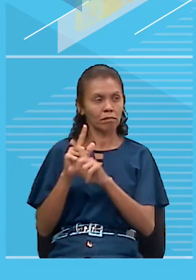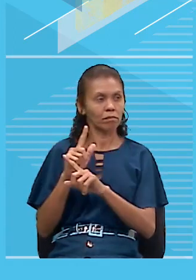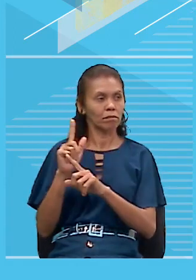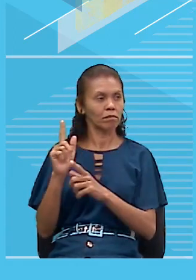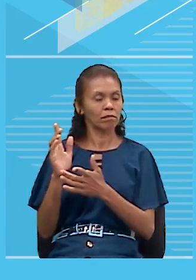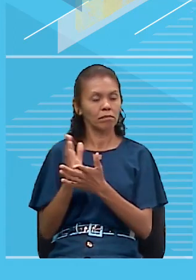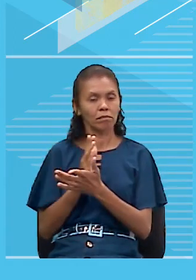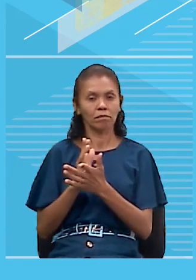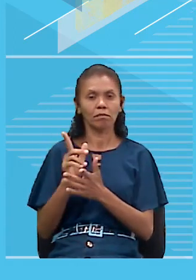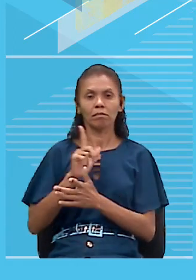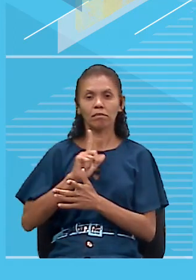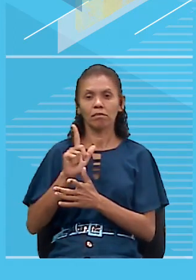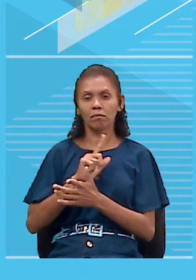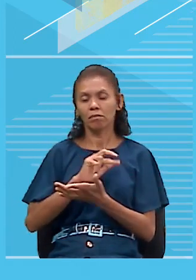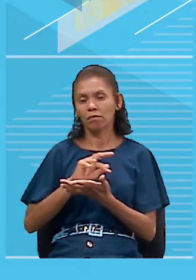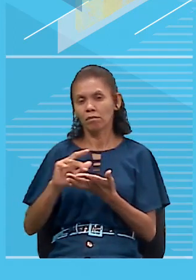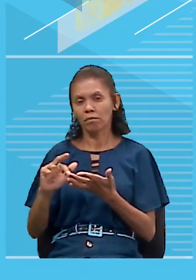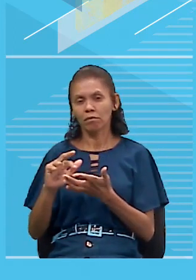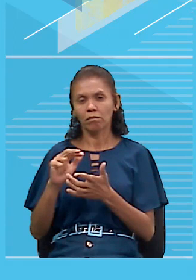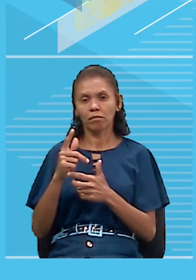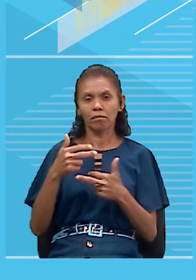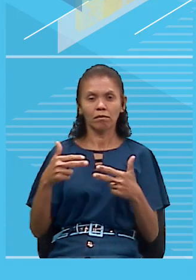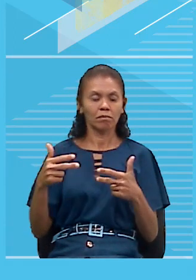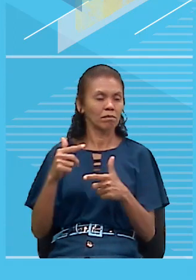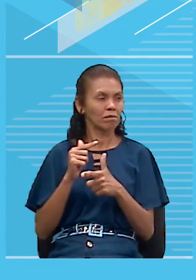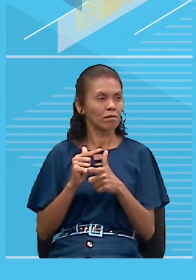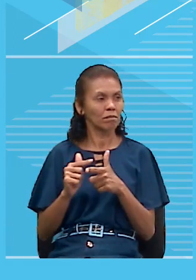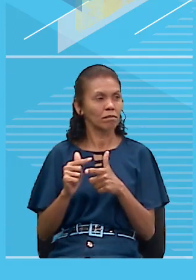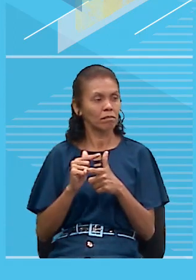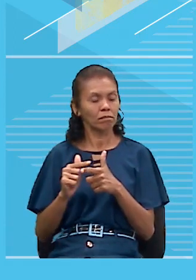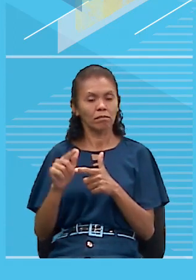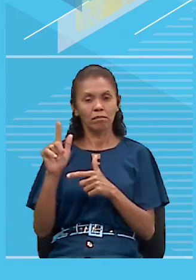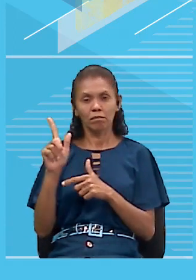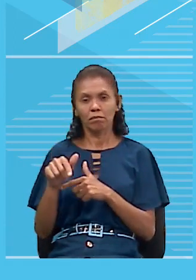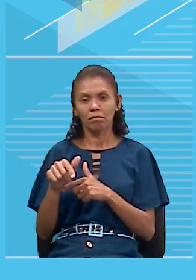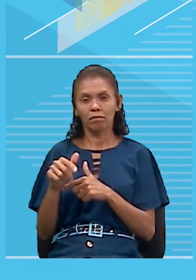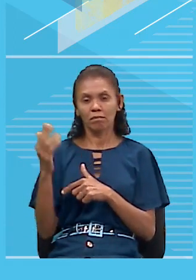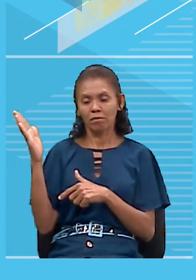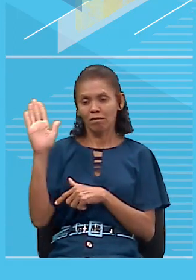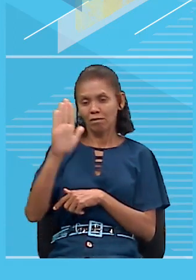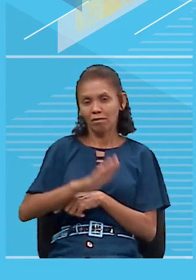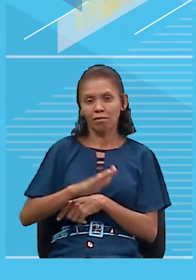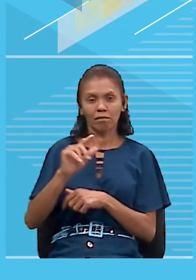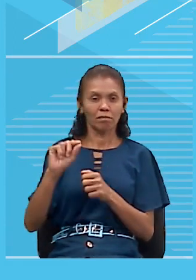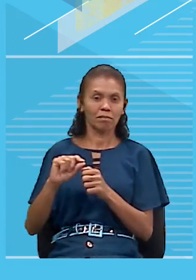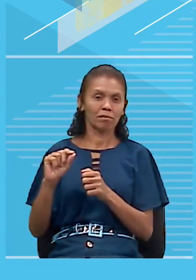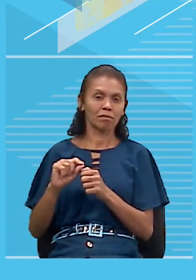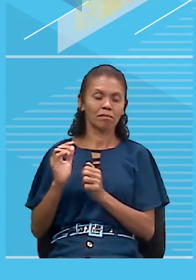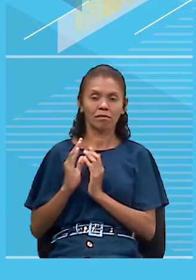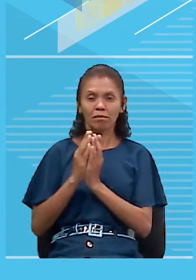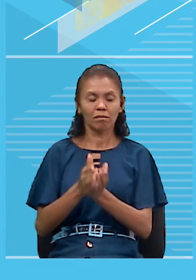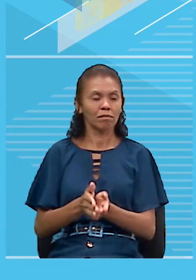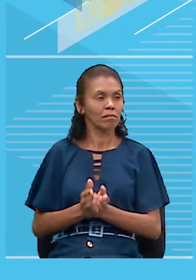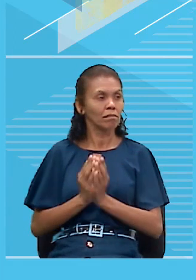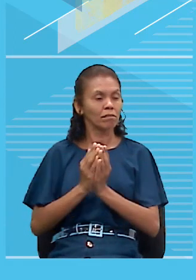fuzilaram tripulações inteiras fazem vídeo fuzilando a tripulação dos Barcos meu irmão é loucura viu continua